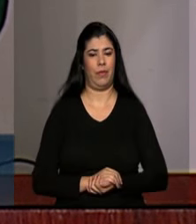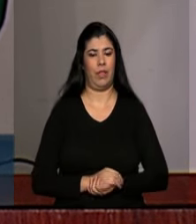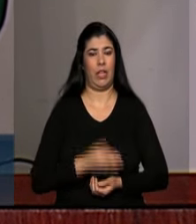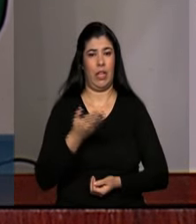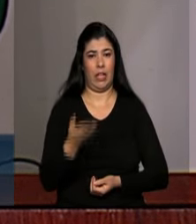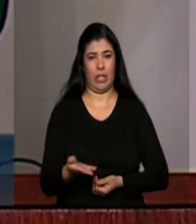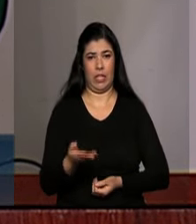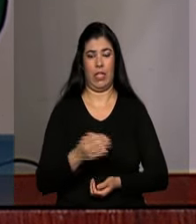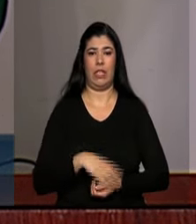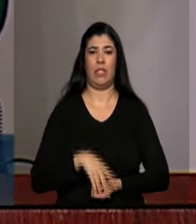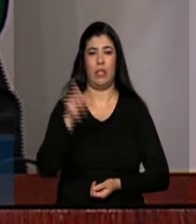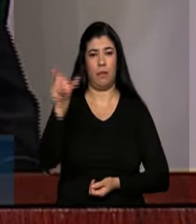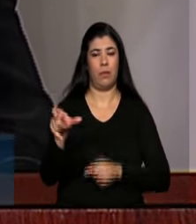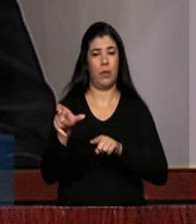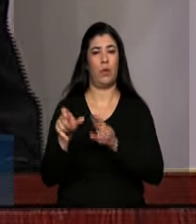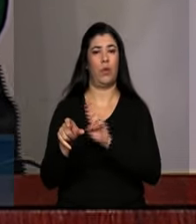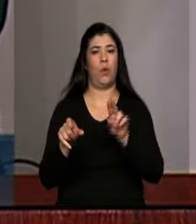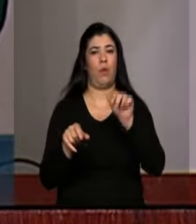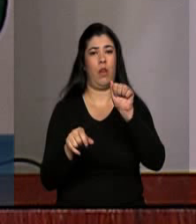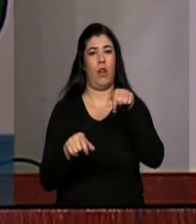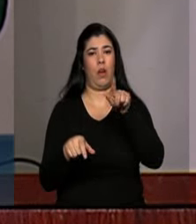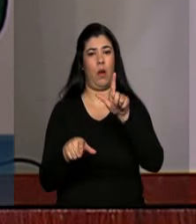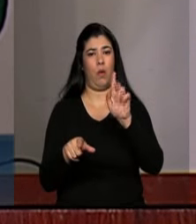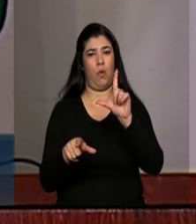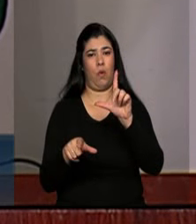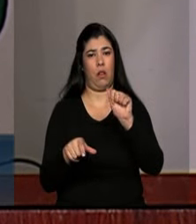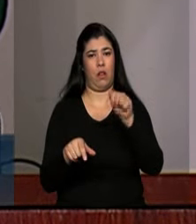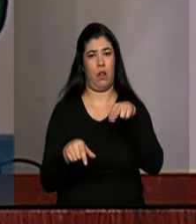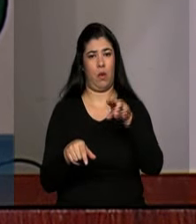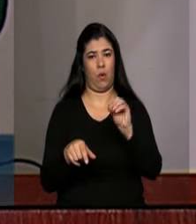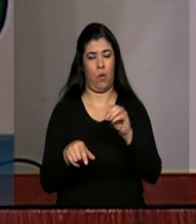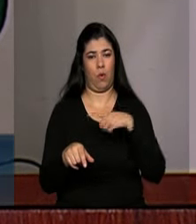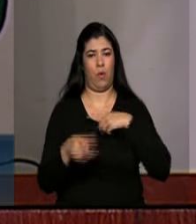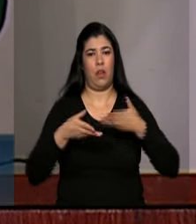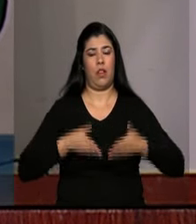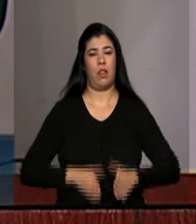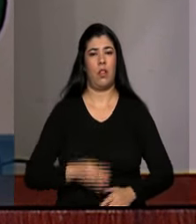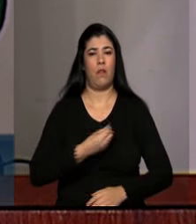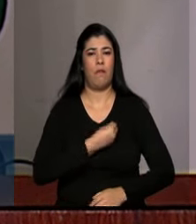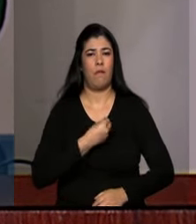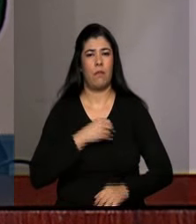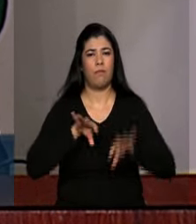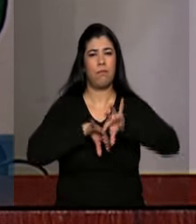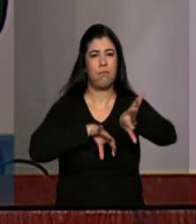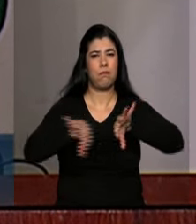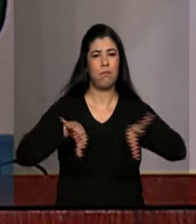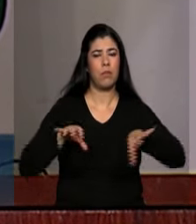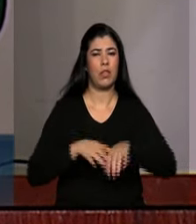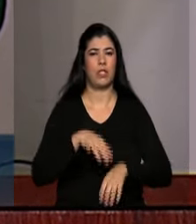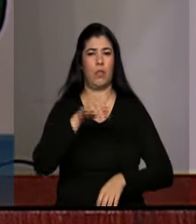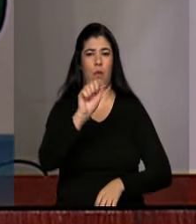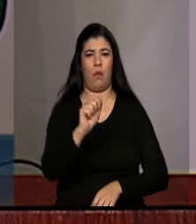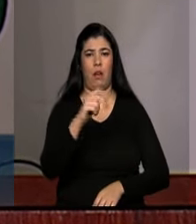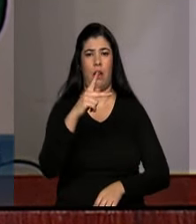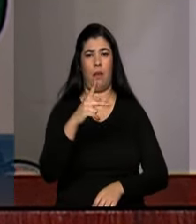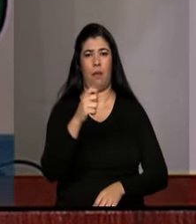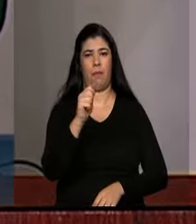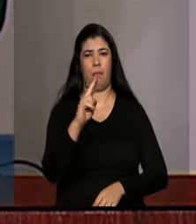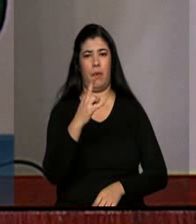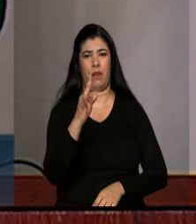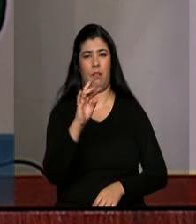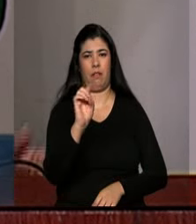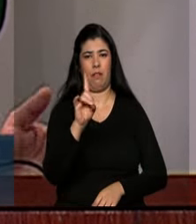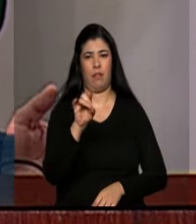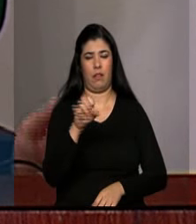Angolano de nascimento, viveu na África do Sul do Apartheid dos 10 aos 18 anos, quando então se mudou para o Brasil, terra